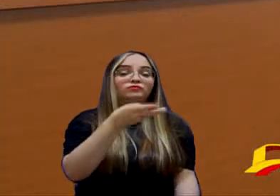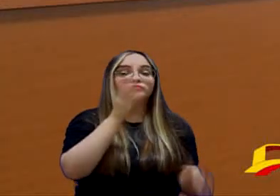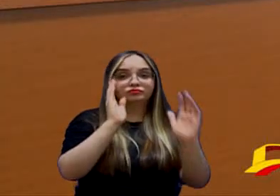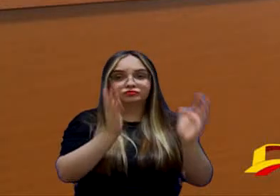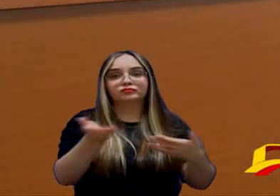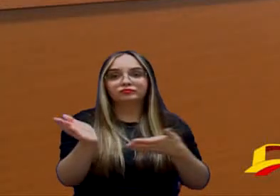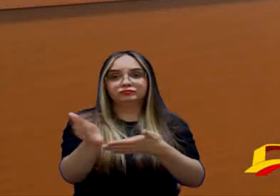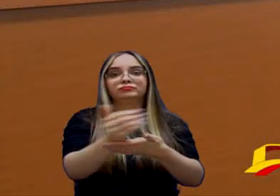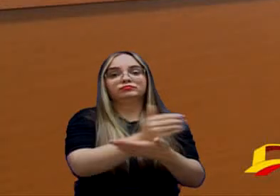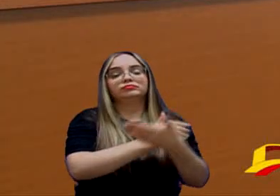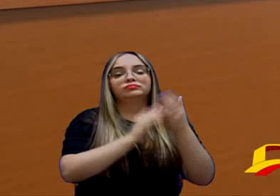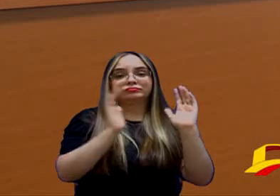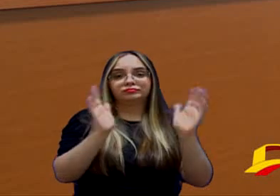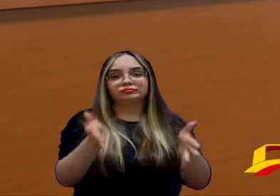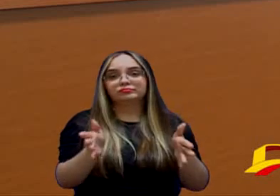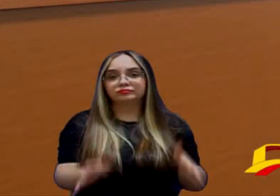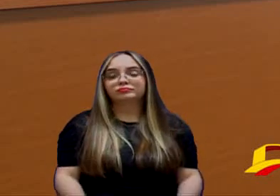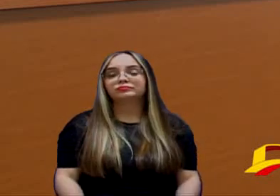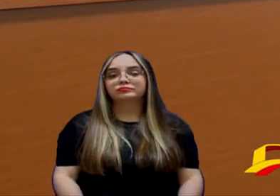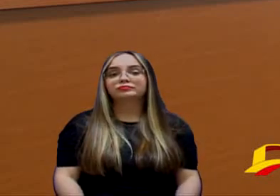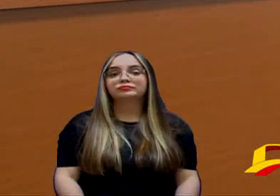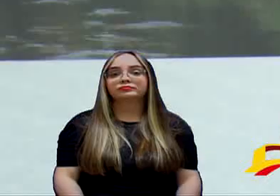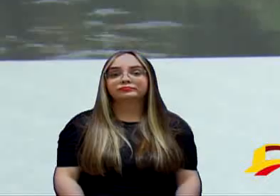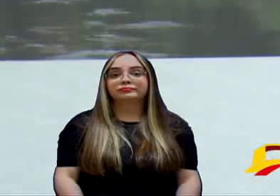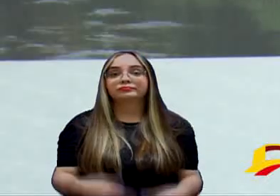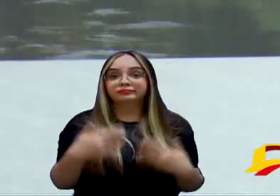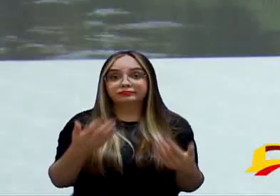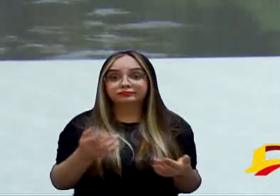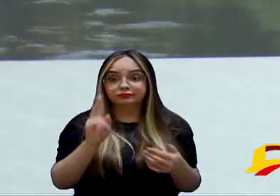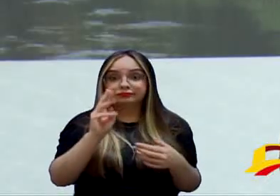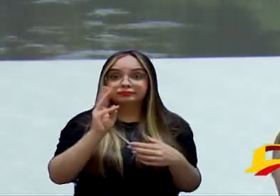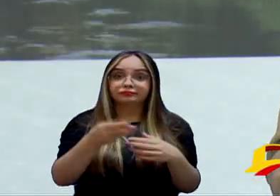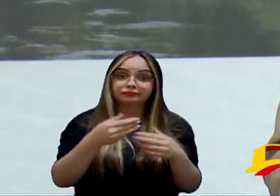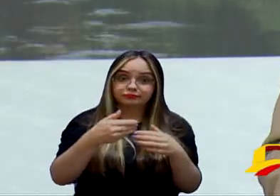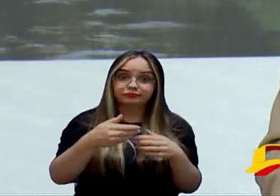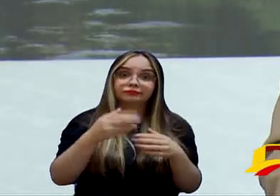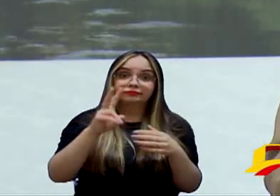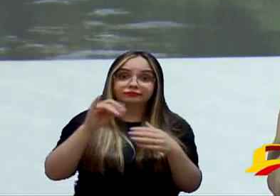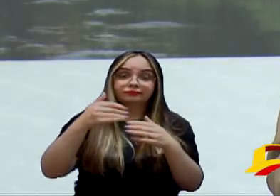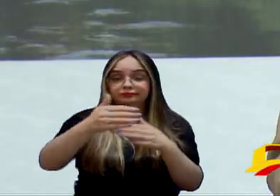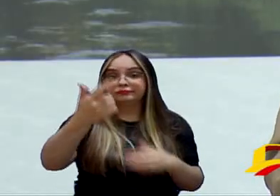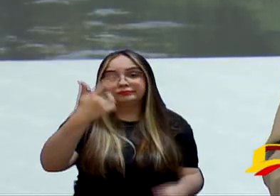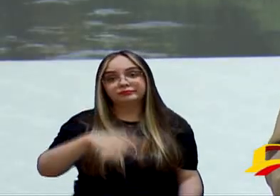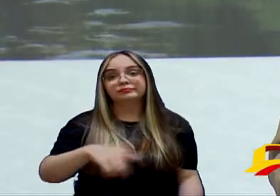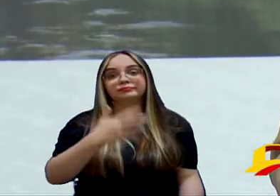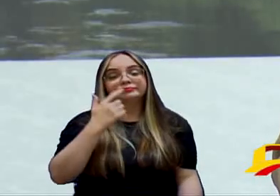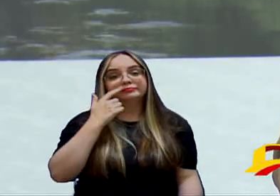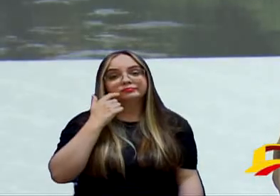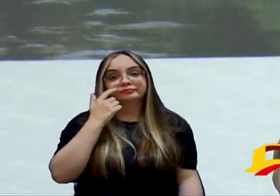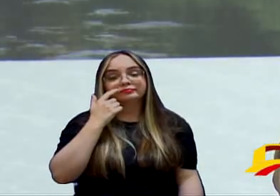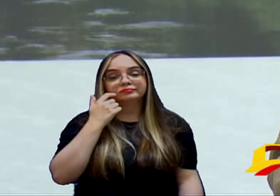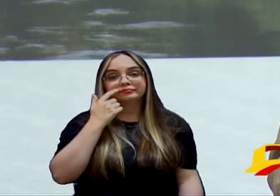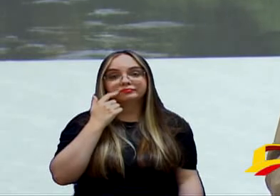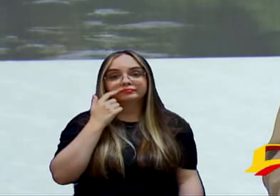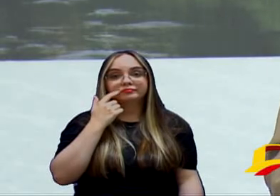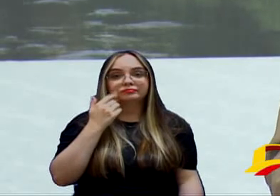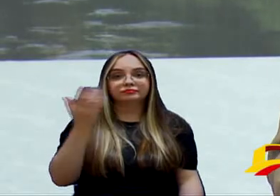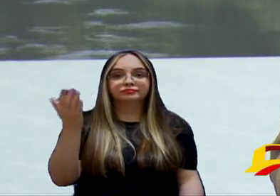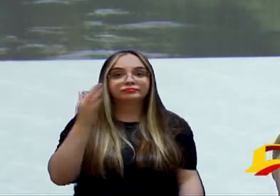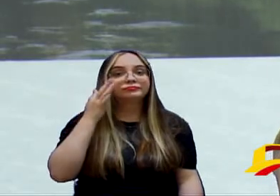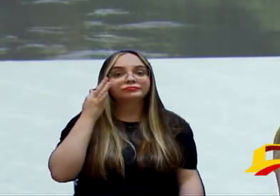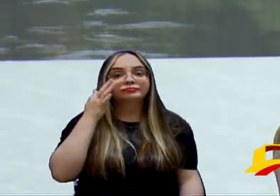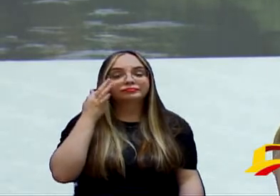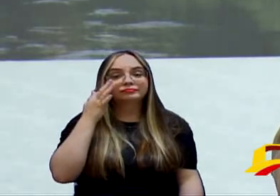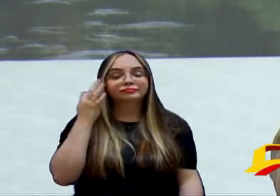cá deve ter entrado que vai entrar aí né e por isso que a gente fala o verdadeiro falso pede